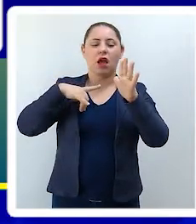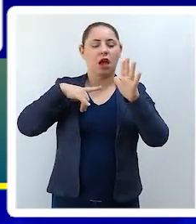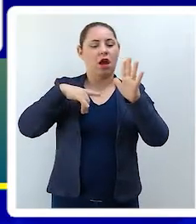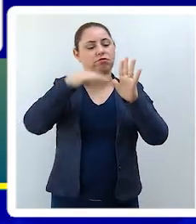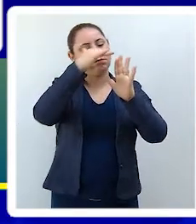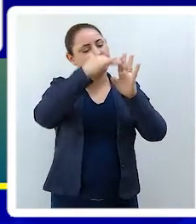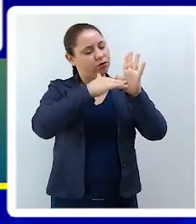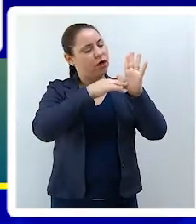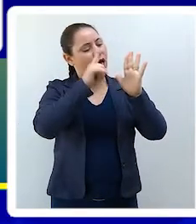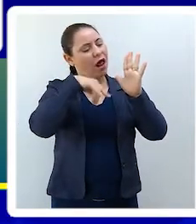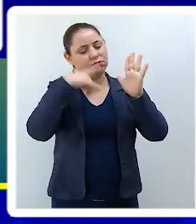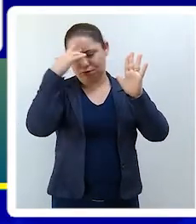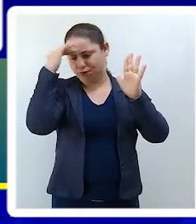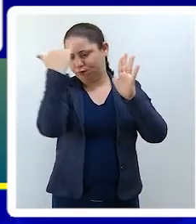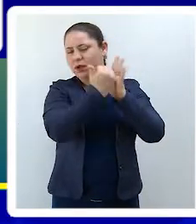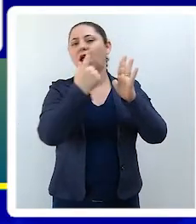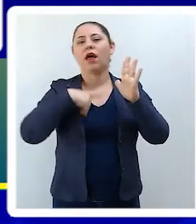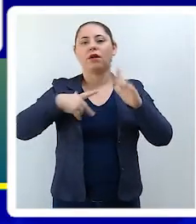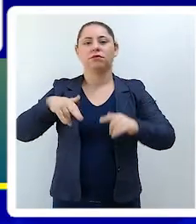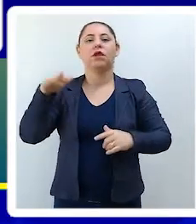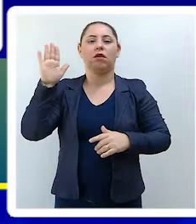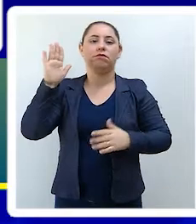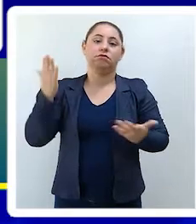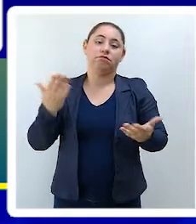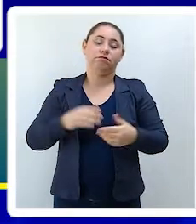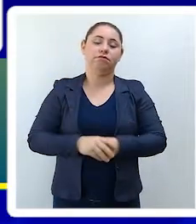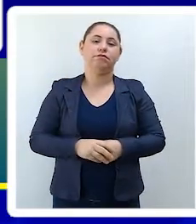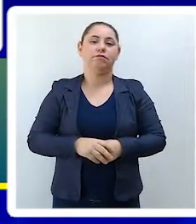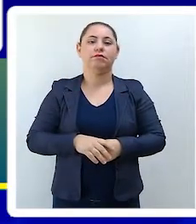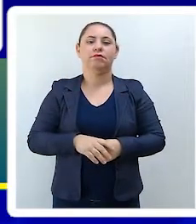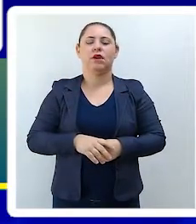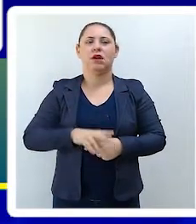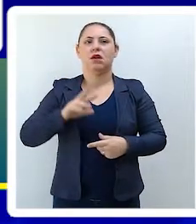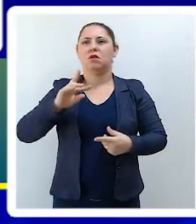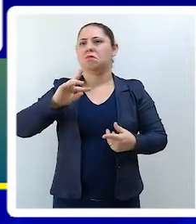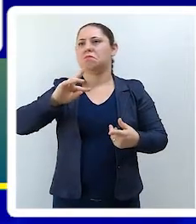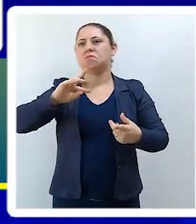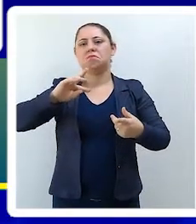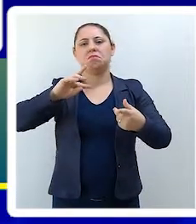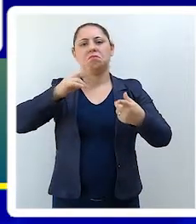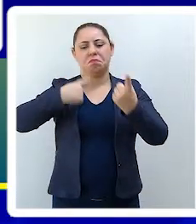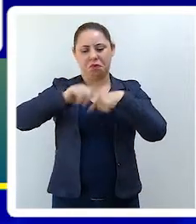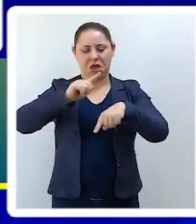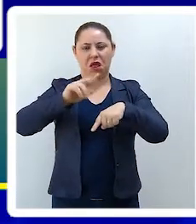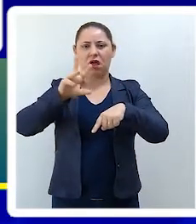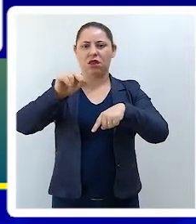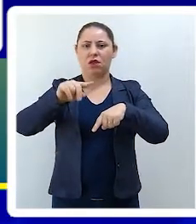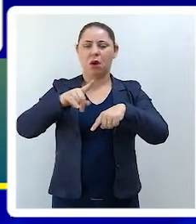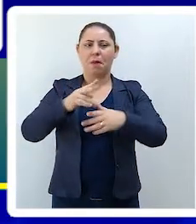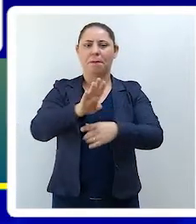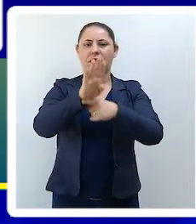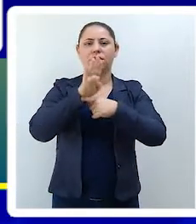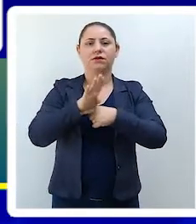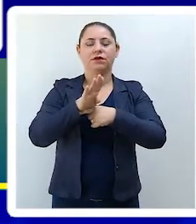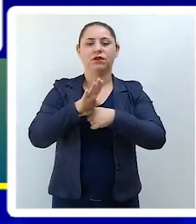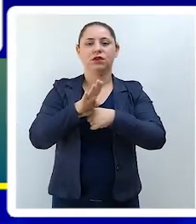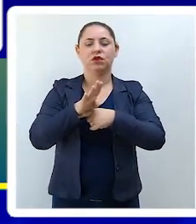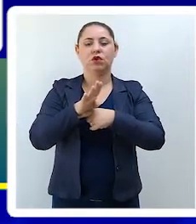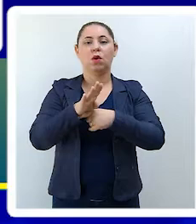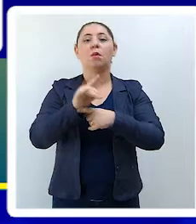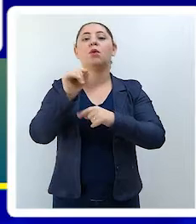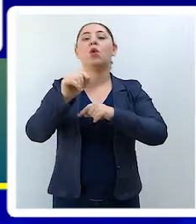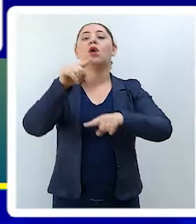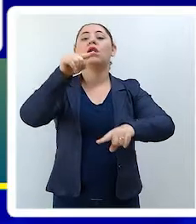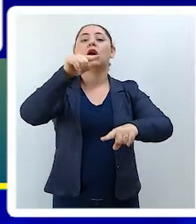uma cota, para cumprir uma tabela, né? E isso realmente, isso não se reverte, isso não traz nenhum tipo de benefício para